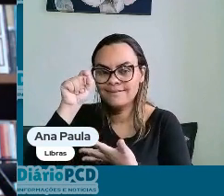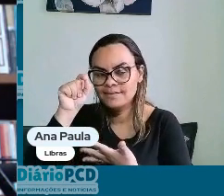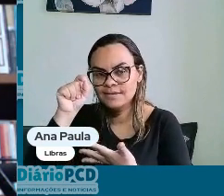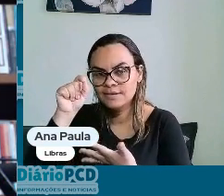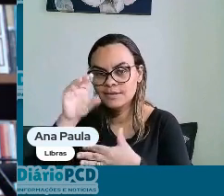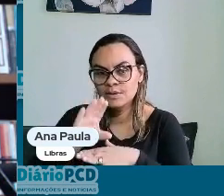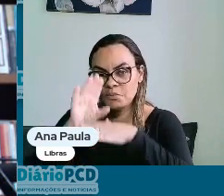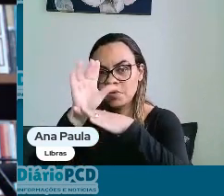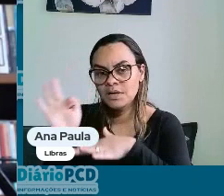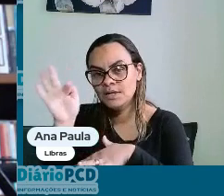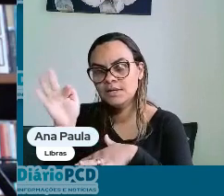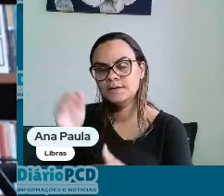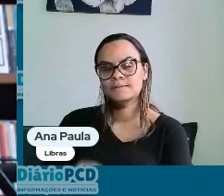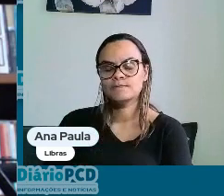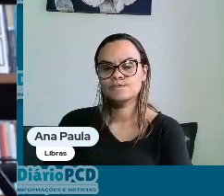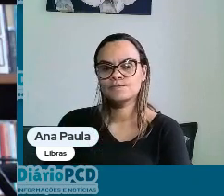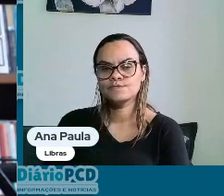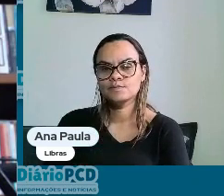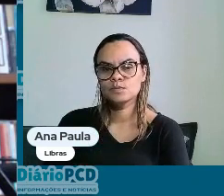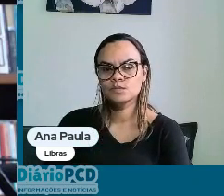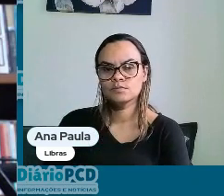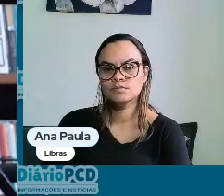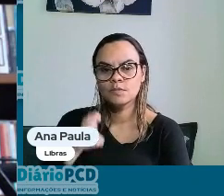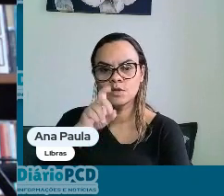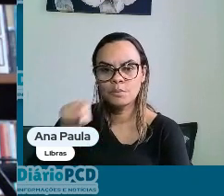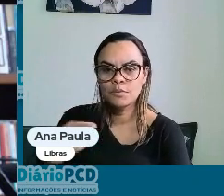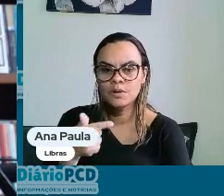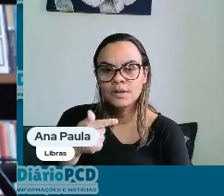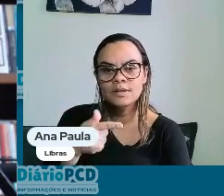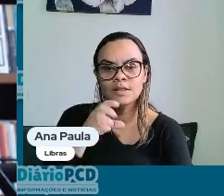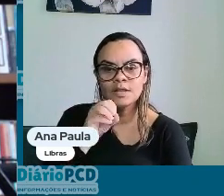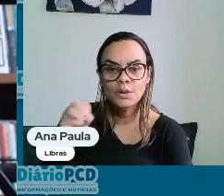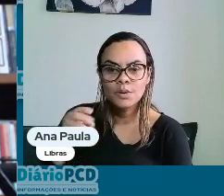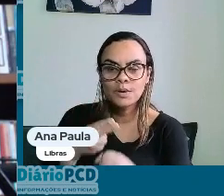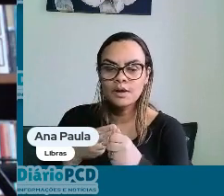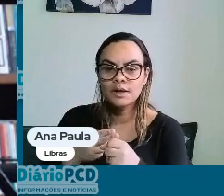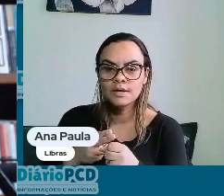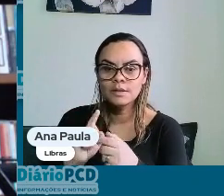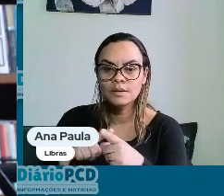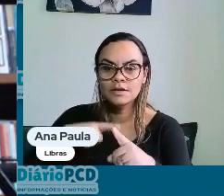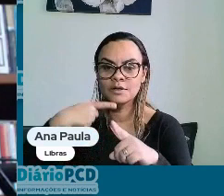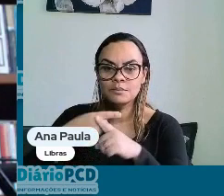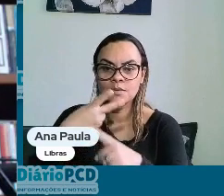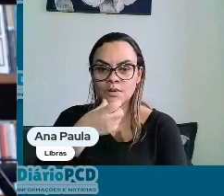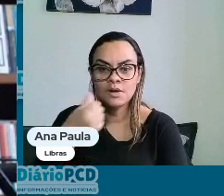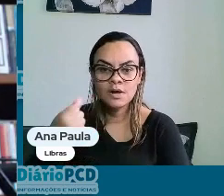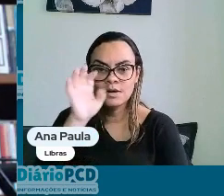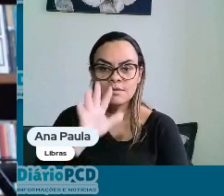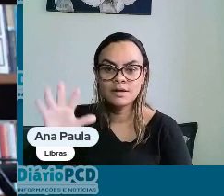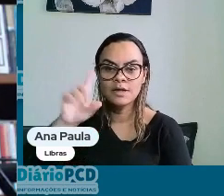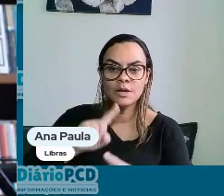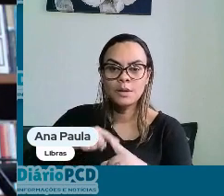Conselho Federativo, não de 5.570 municípios, mais 26 estados, mais o